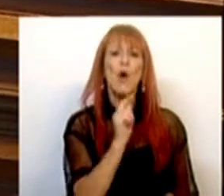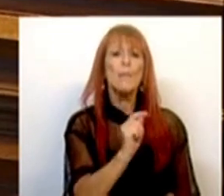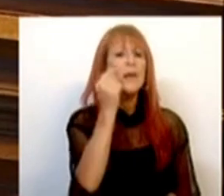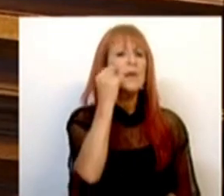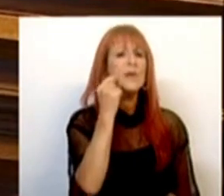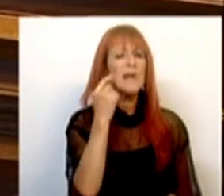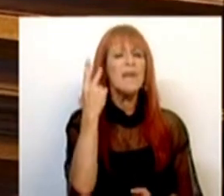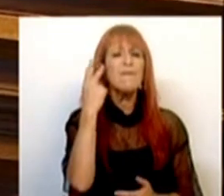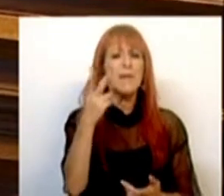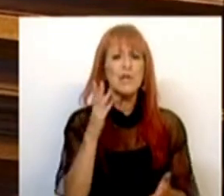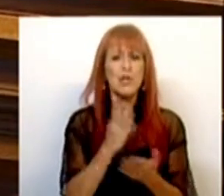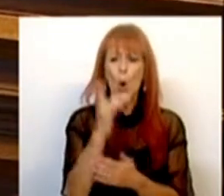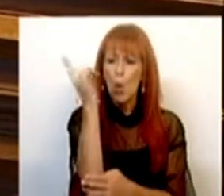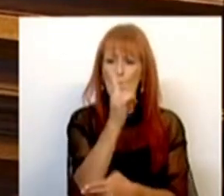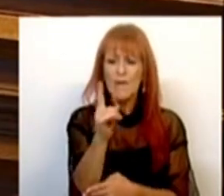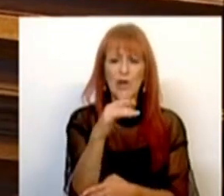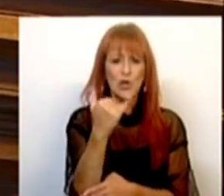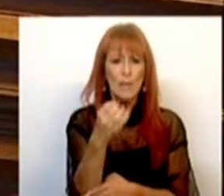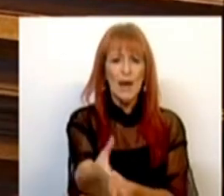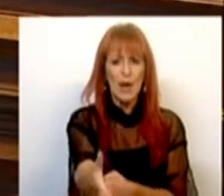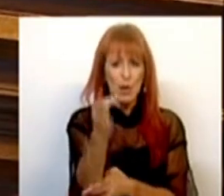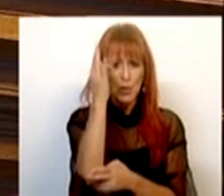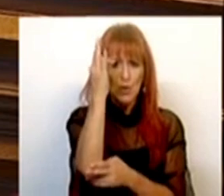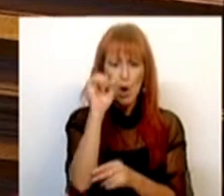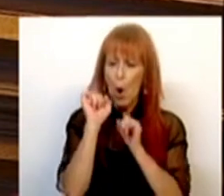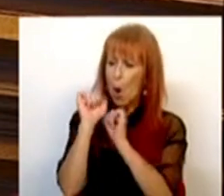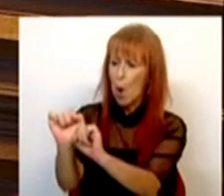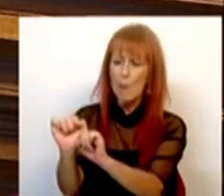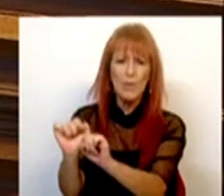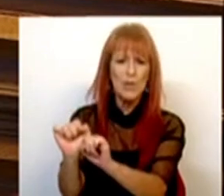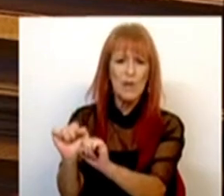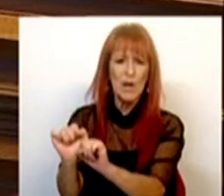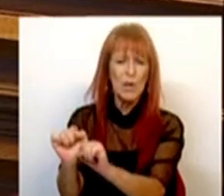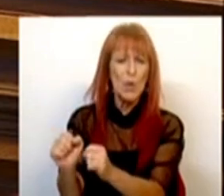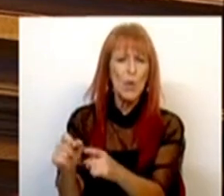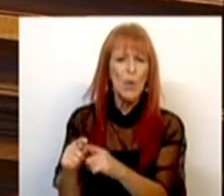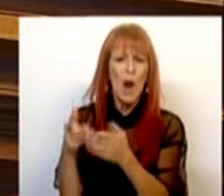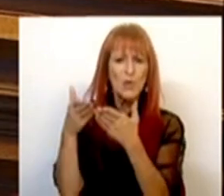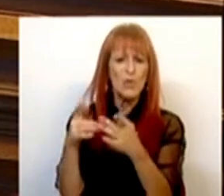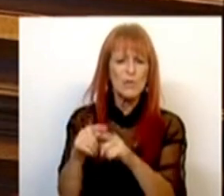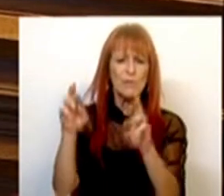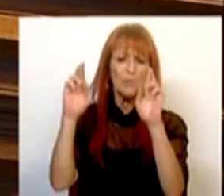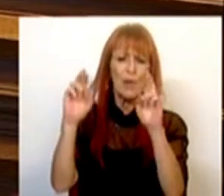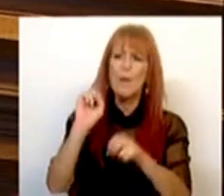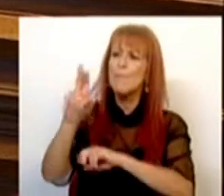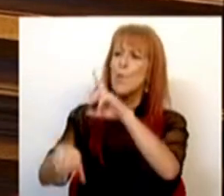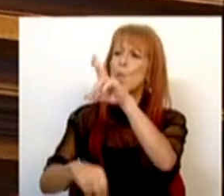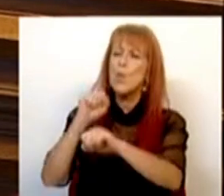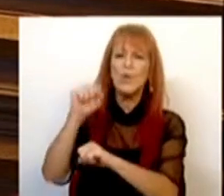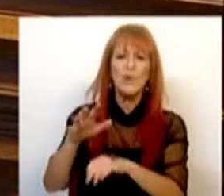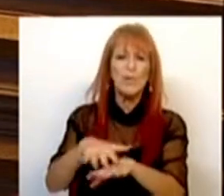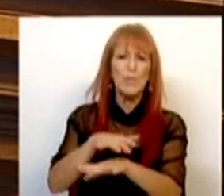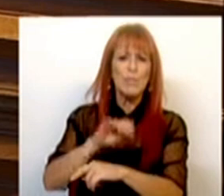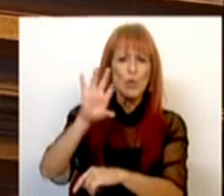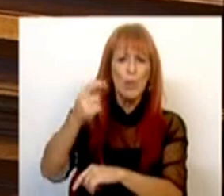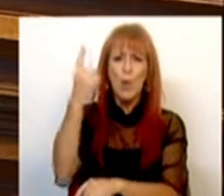Guterres, vemos que só numa vez, em 2014, a oposição foi capaz de contribuir para o desígnio da modernização